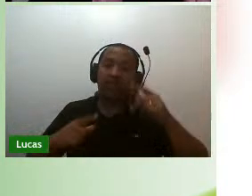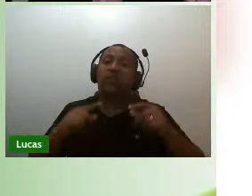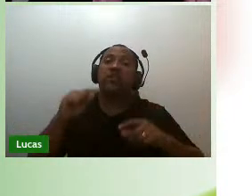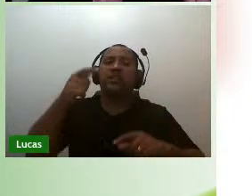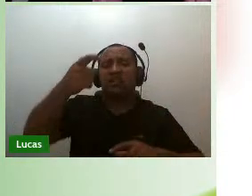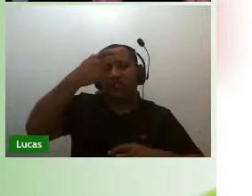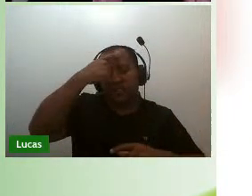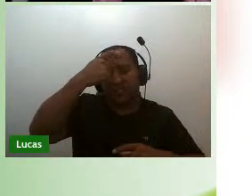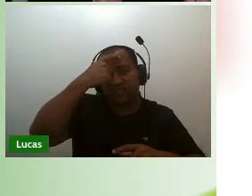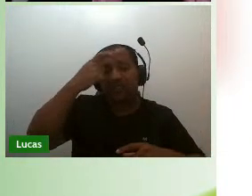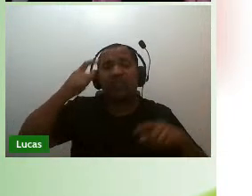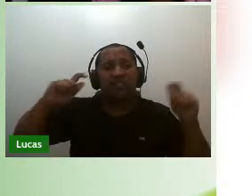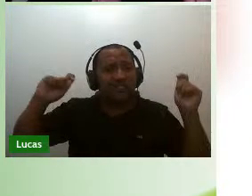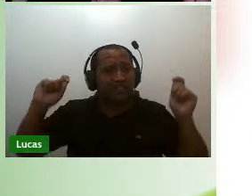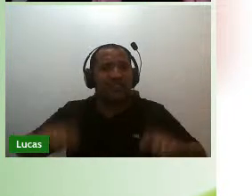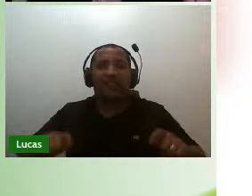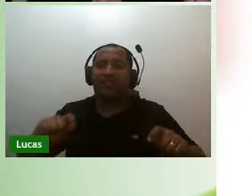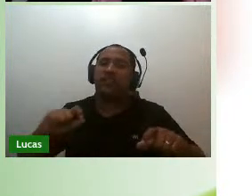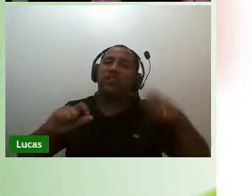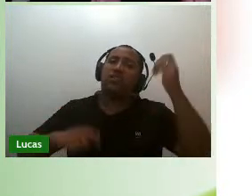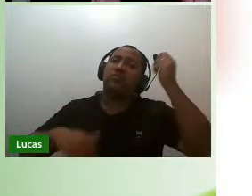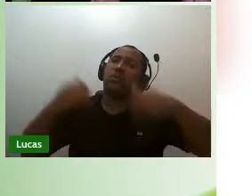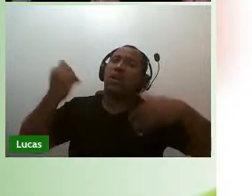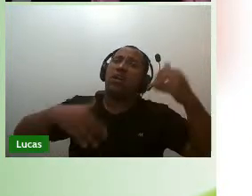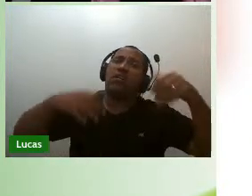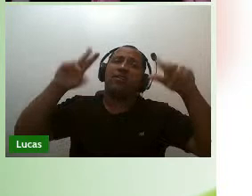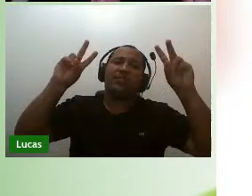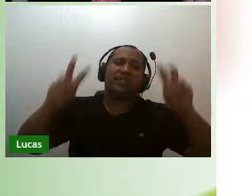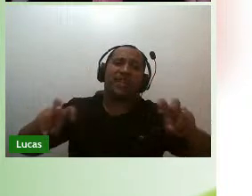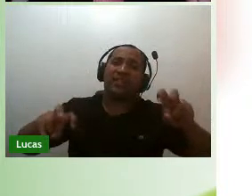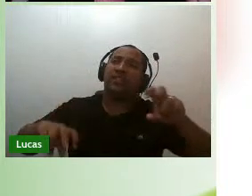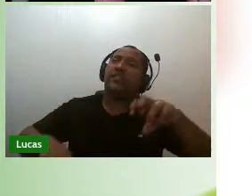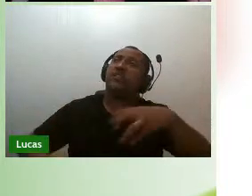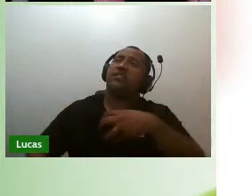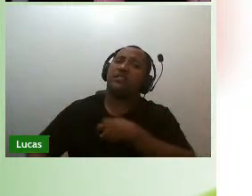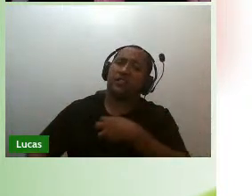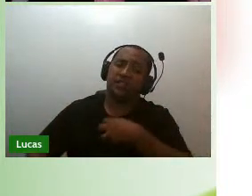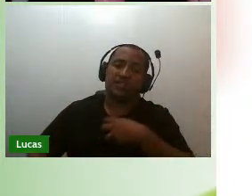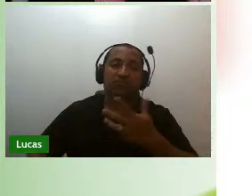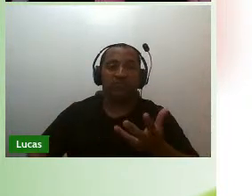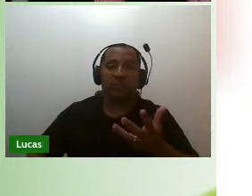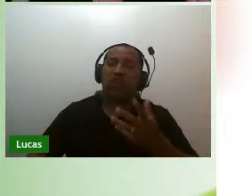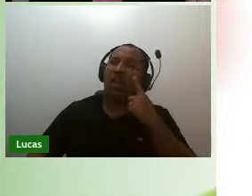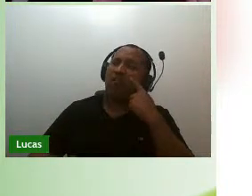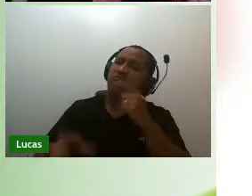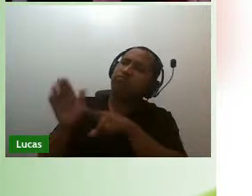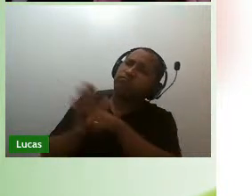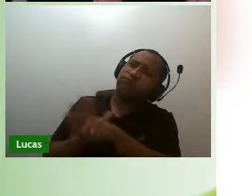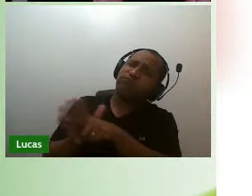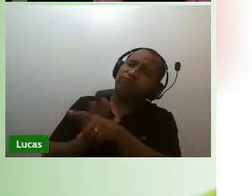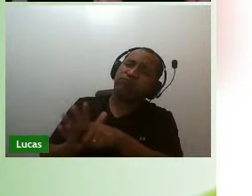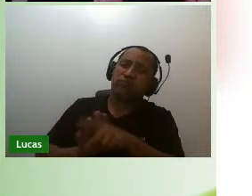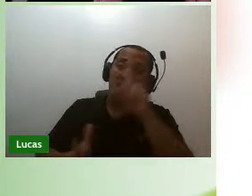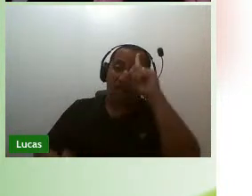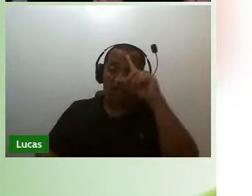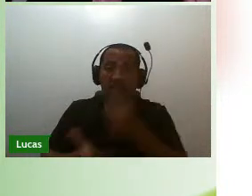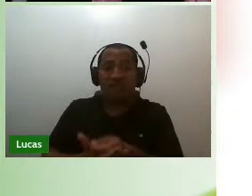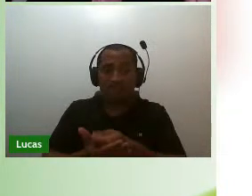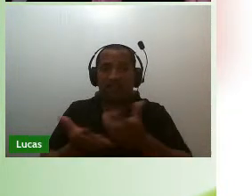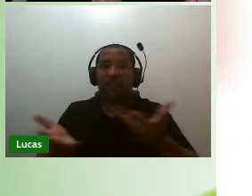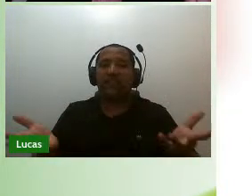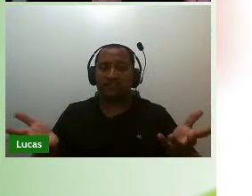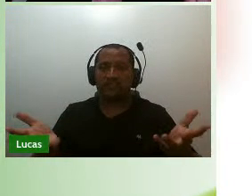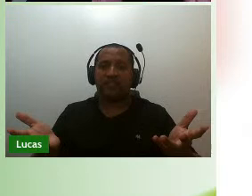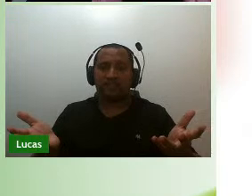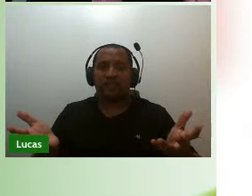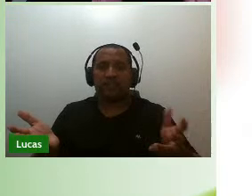cognitivo se refere à capacidade de a gente deliberar sobre esses estados mentais, né? Analisar, tomar atitudes concretas.